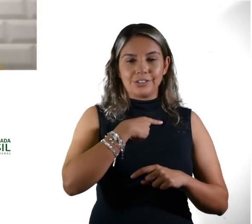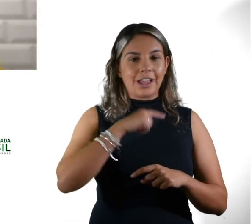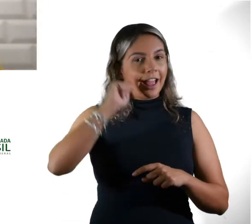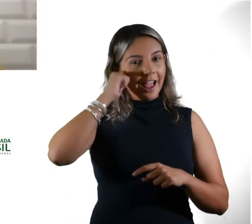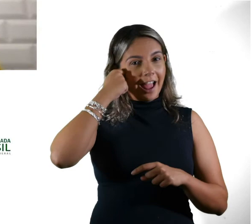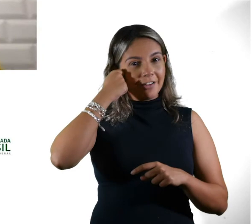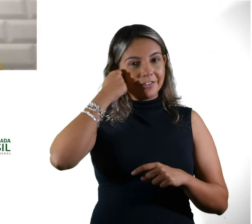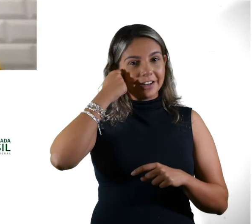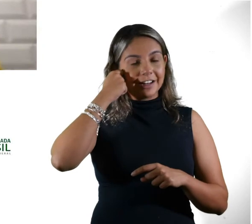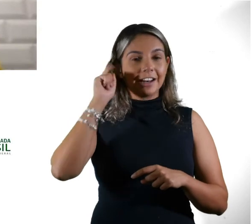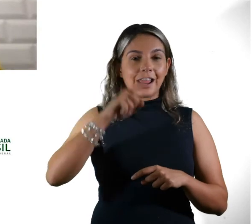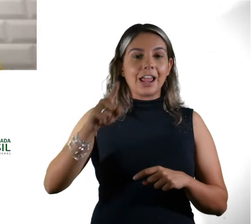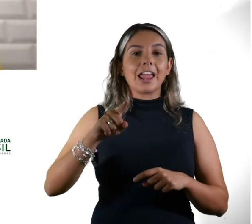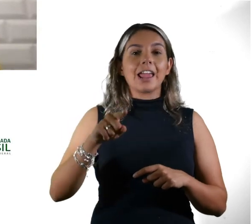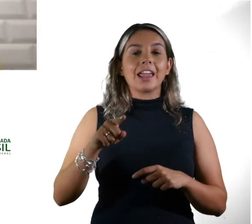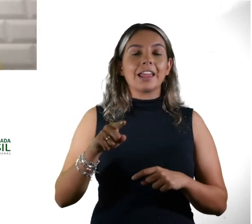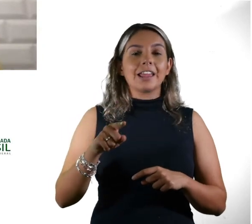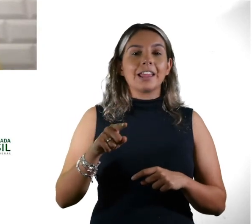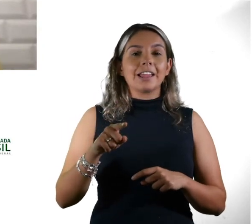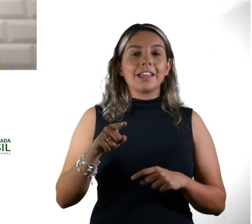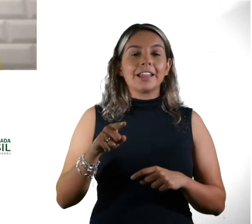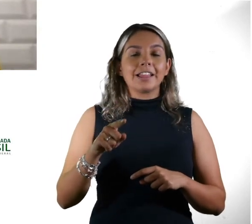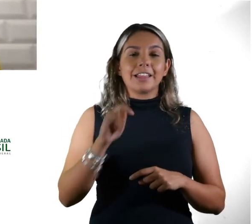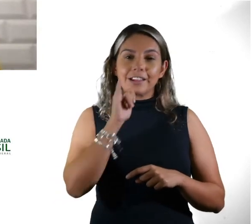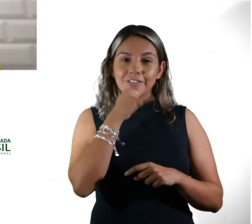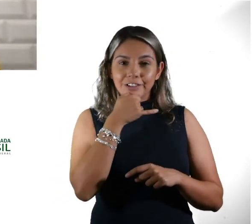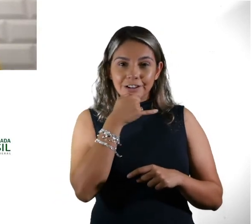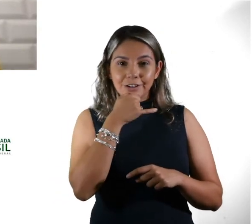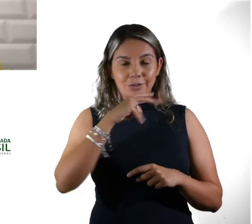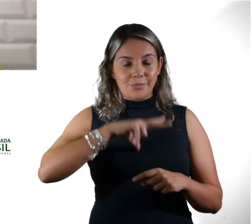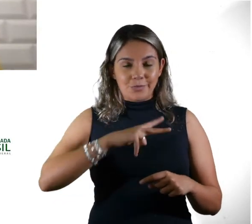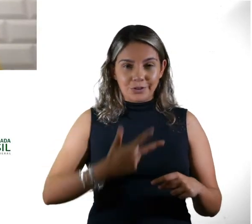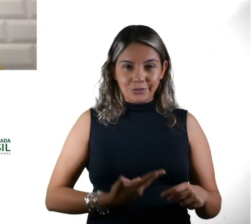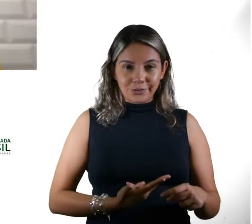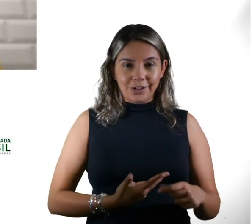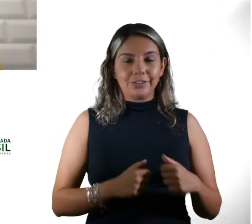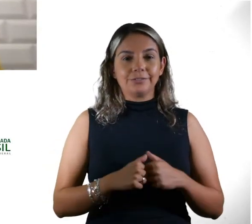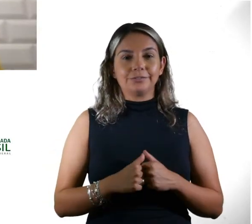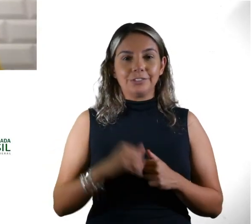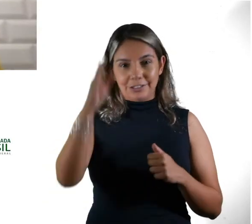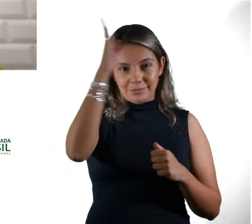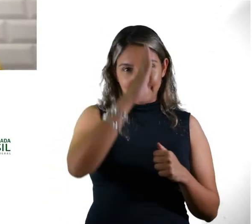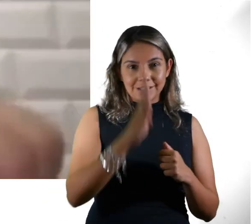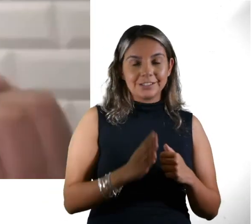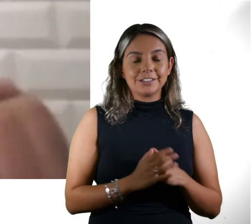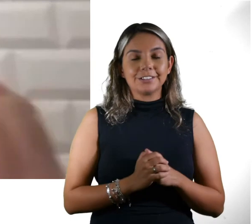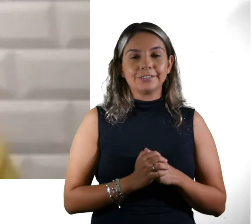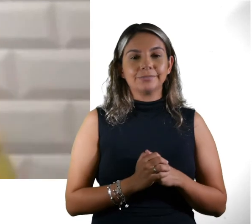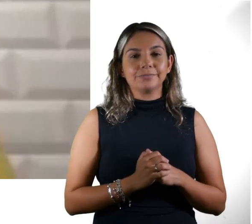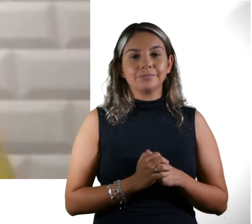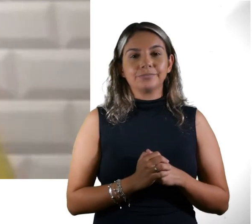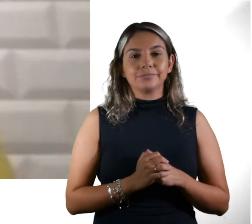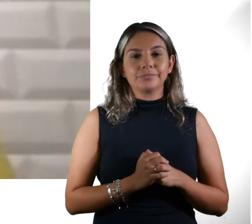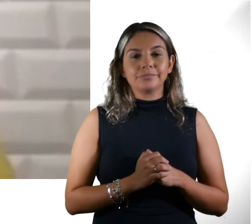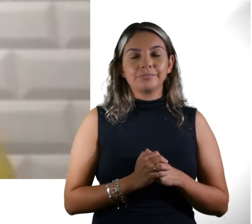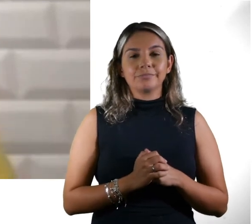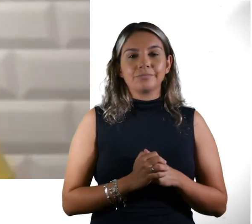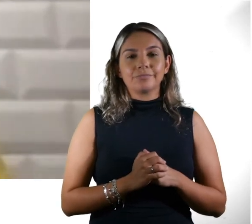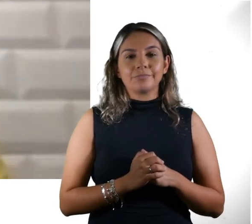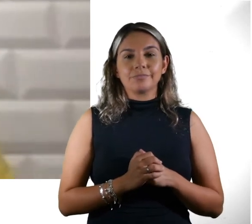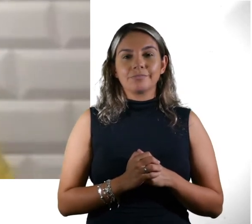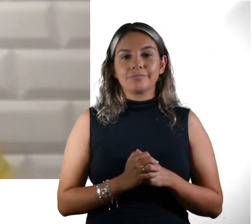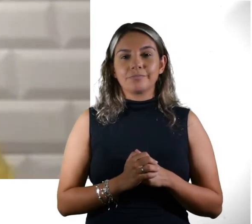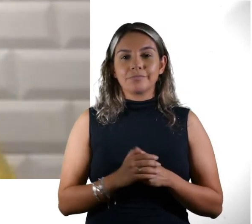nosso mercado, estou a falar dos africanos, é sobretudo, infelizmente ainda, Portugal e Brasil, não